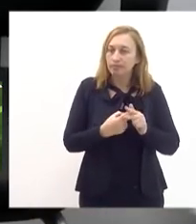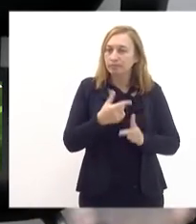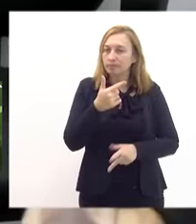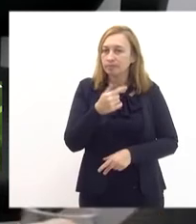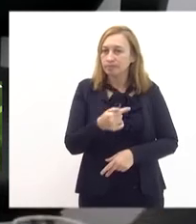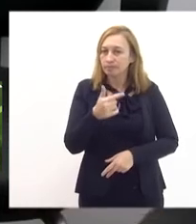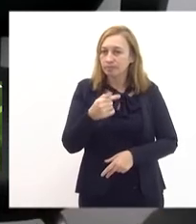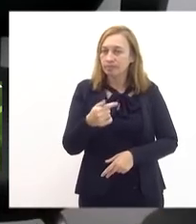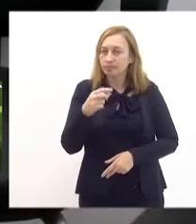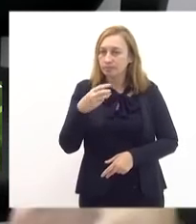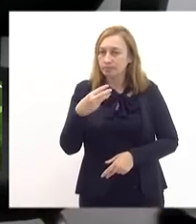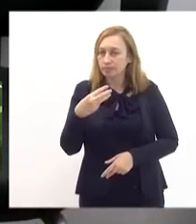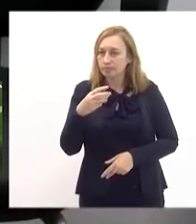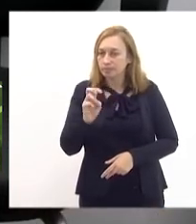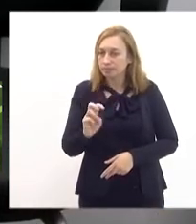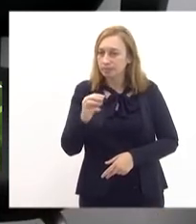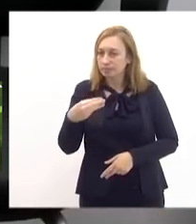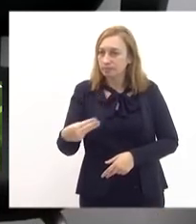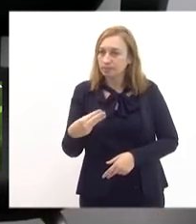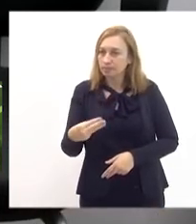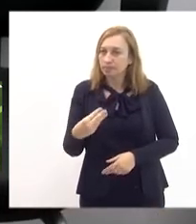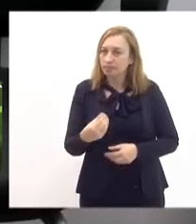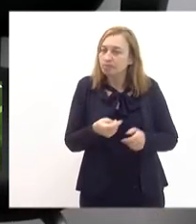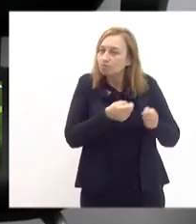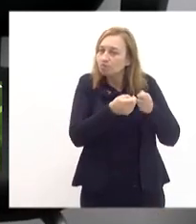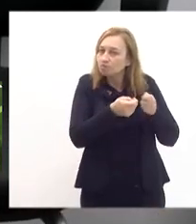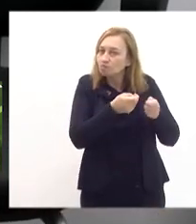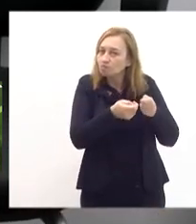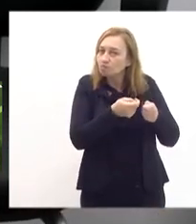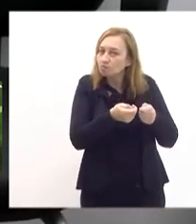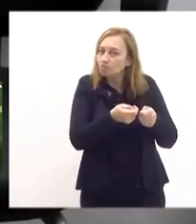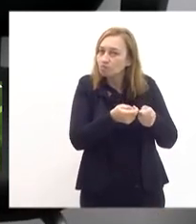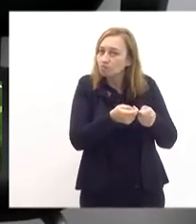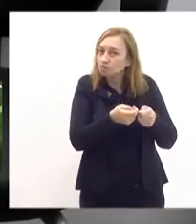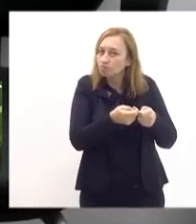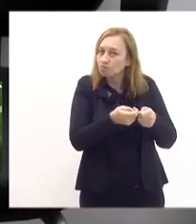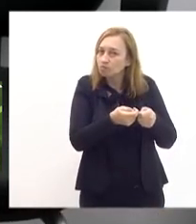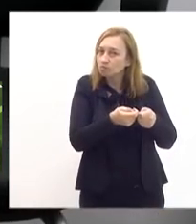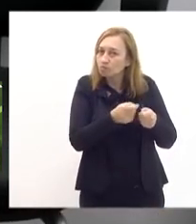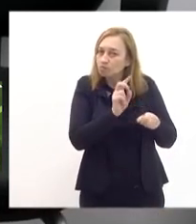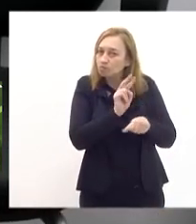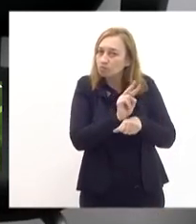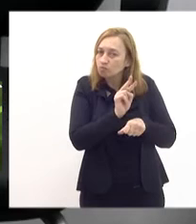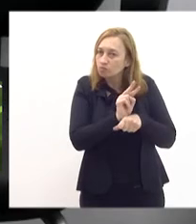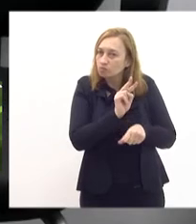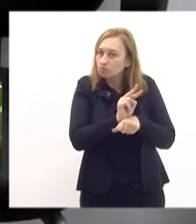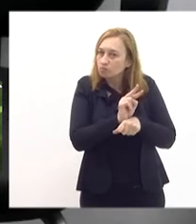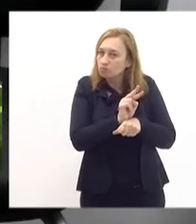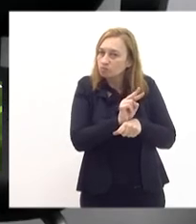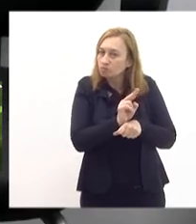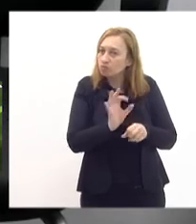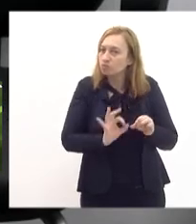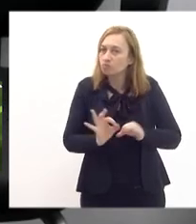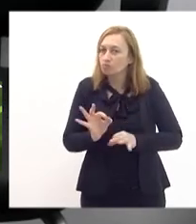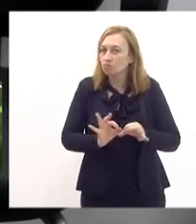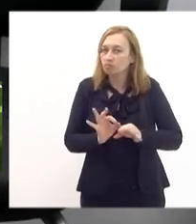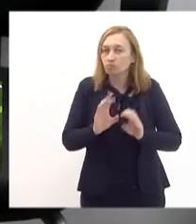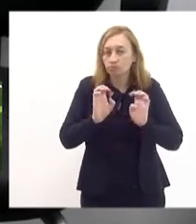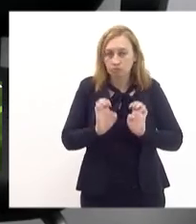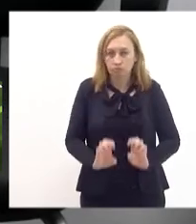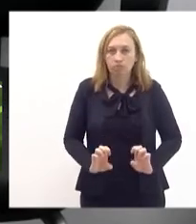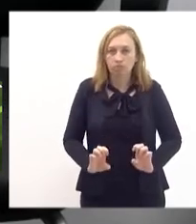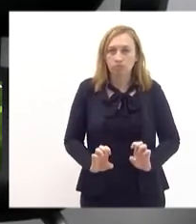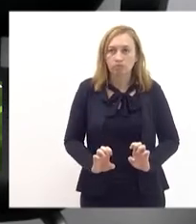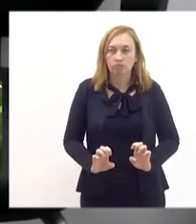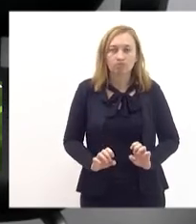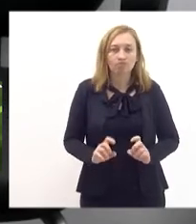7753, que seria a forma de controle do monitoramento desses programas de integridade. É